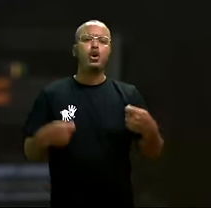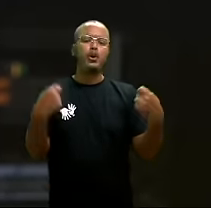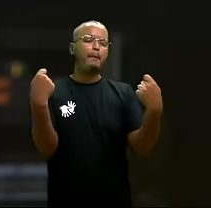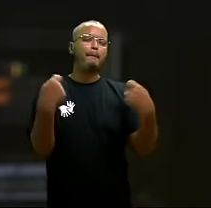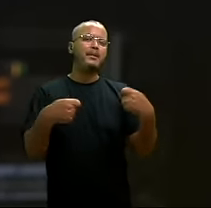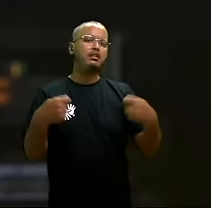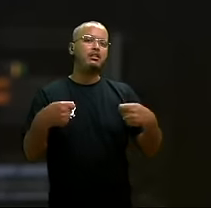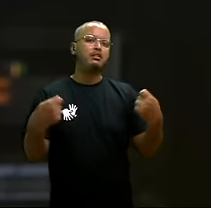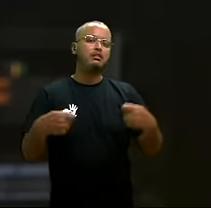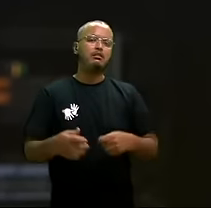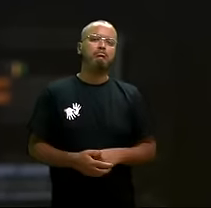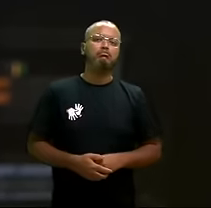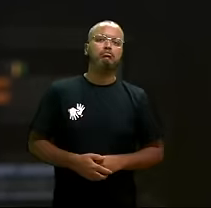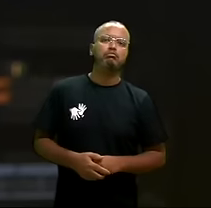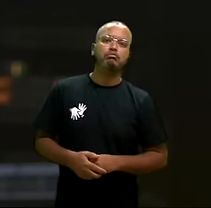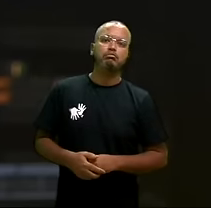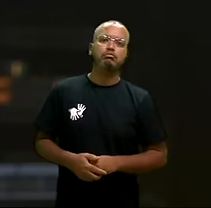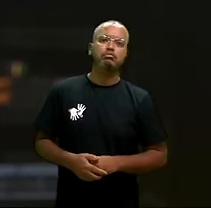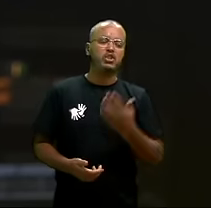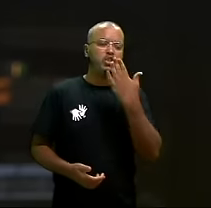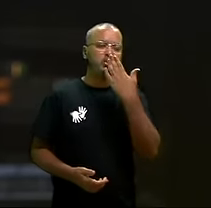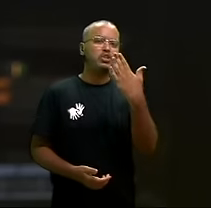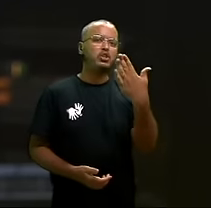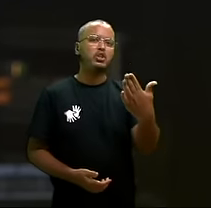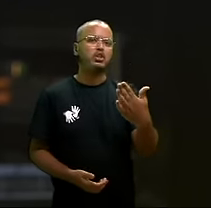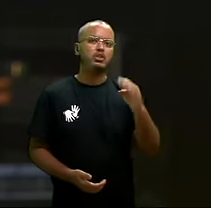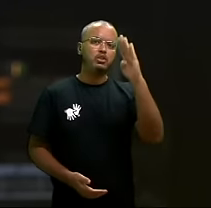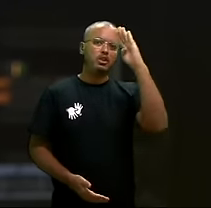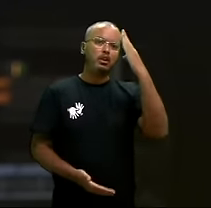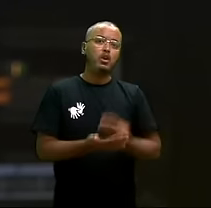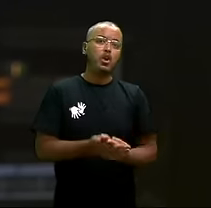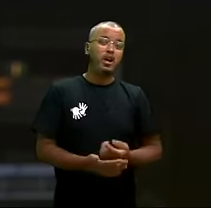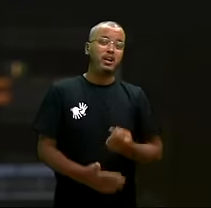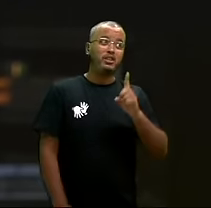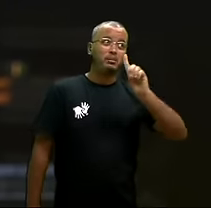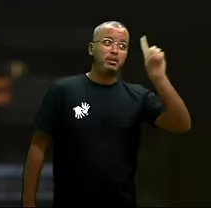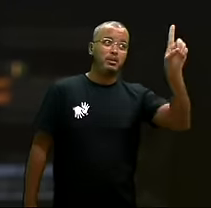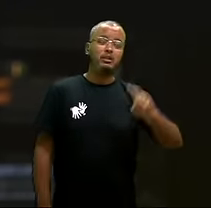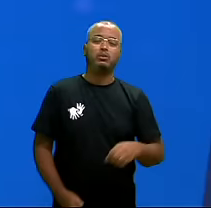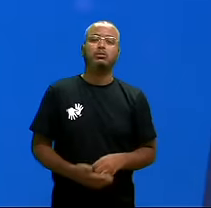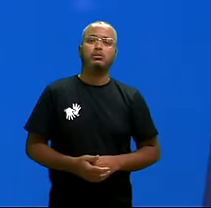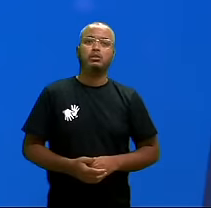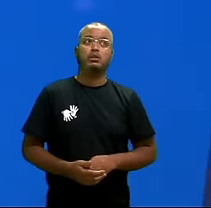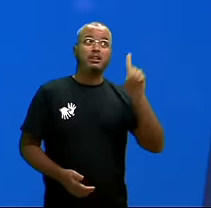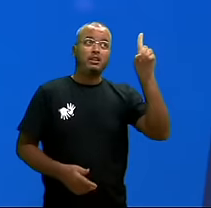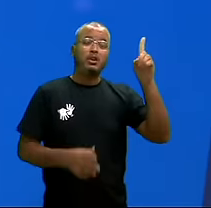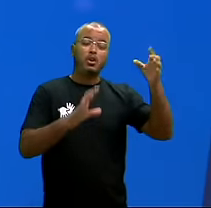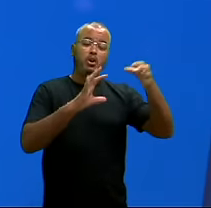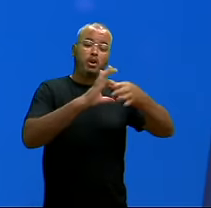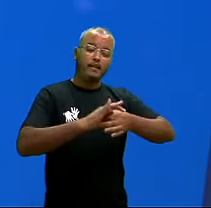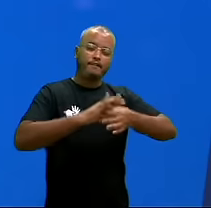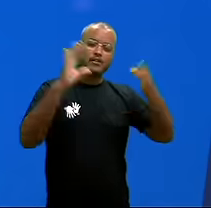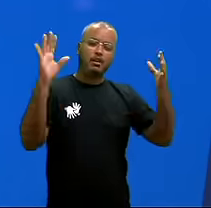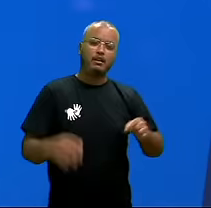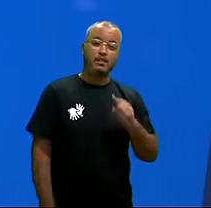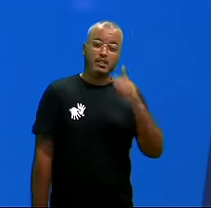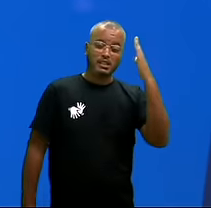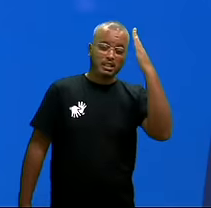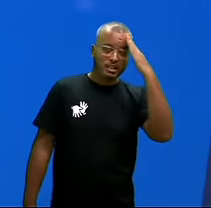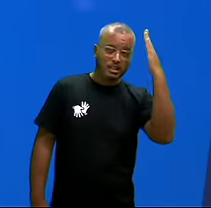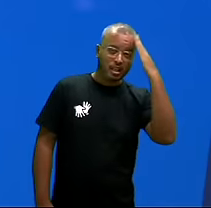o Deus a quem prestamos culto pode nos livrar, e ele nos livrará das suas mãos, ó reis. Mas fique